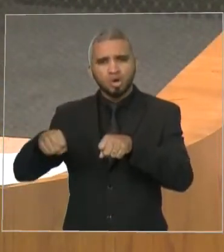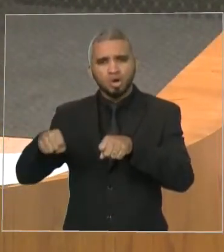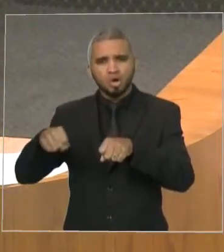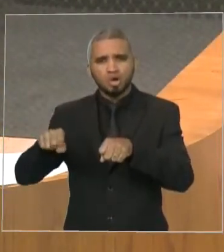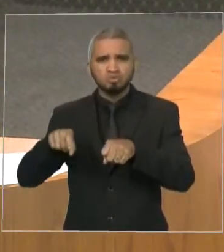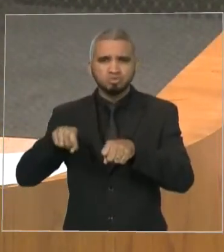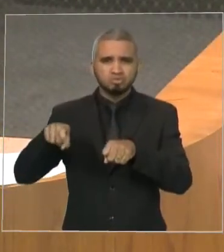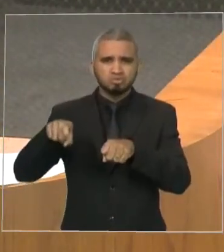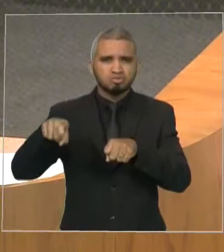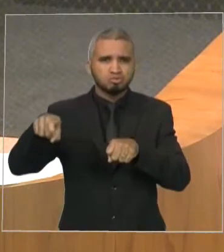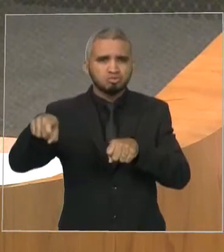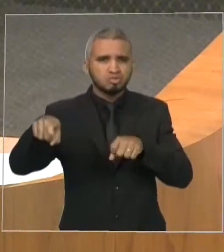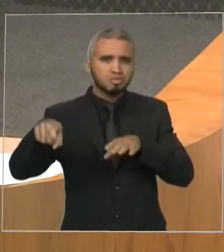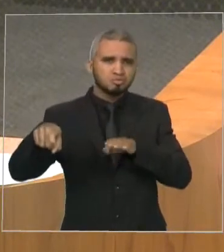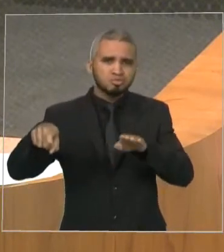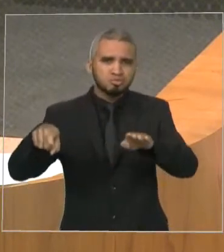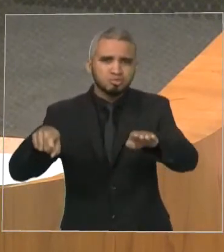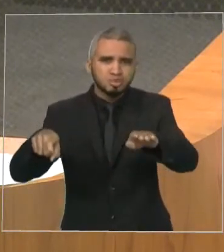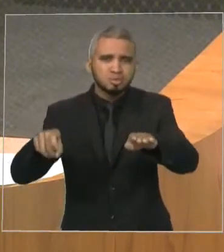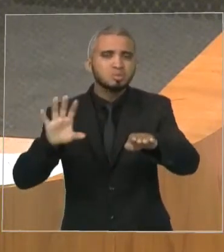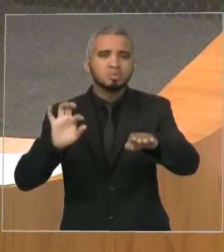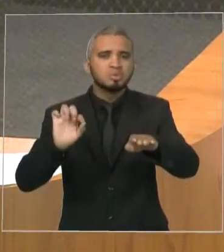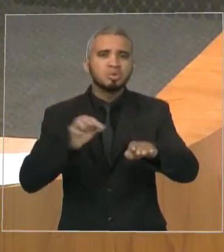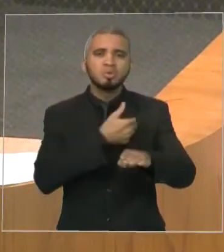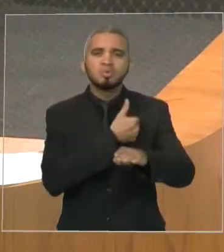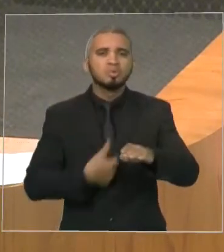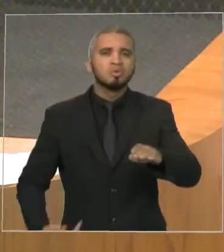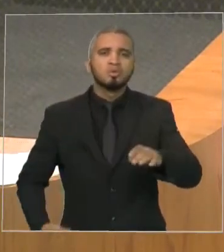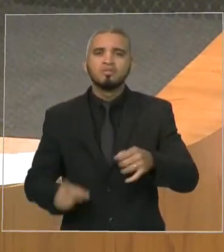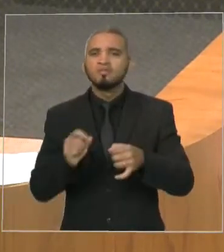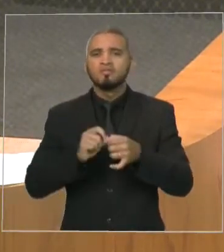ele o que fez?